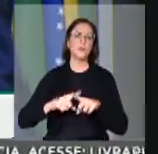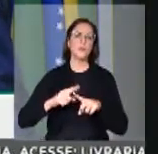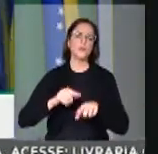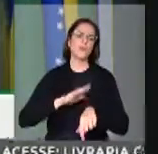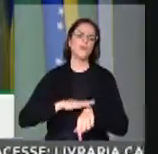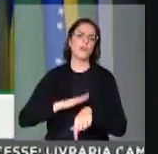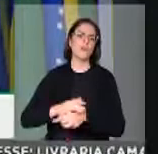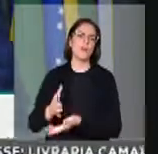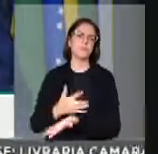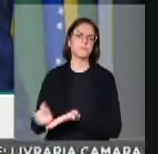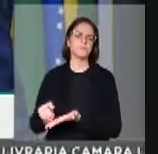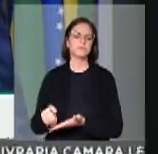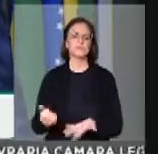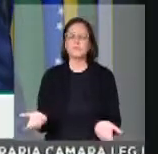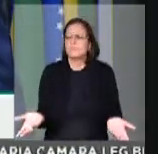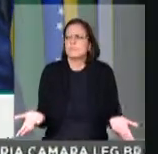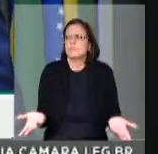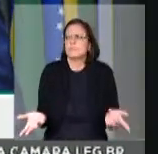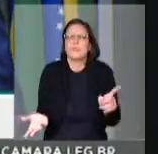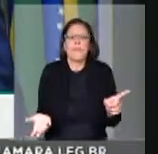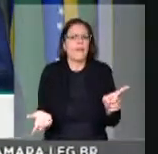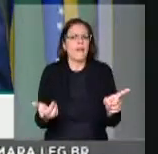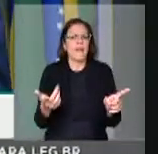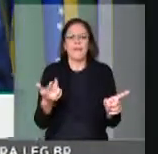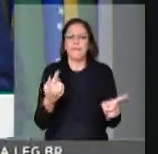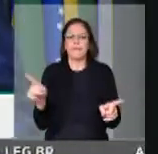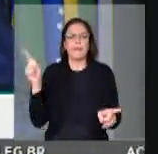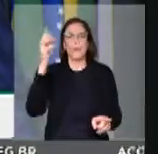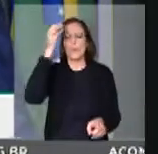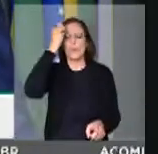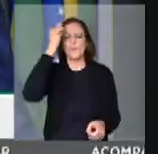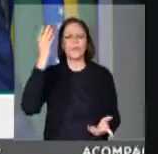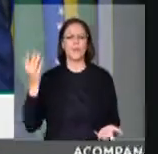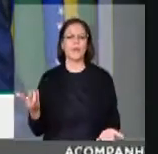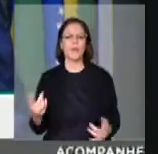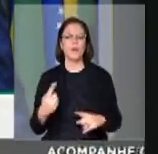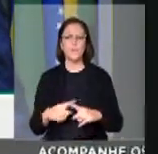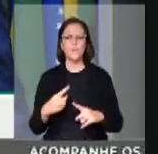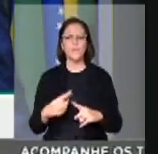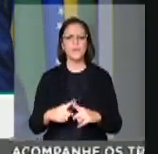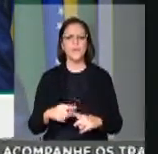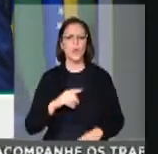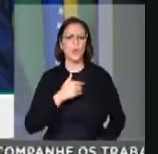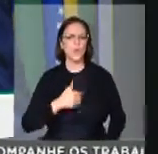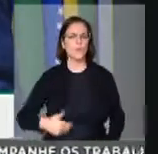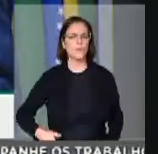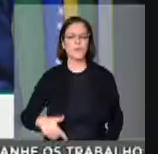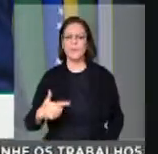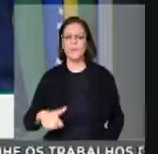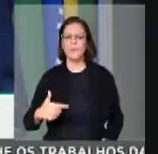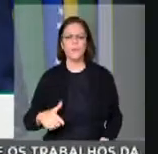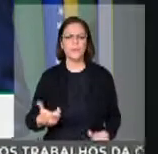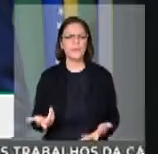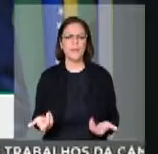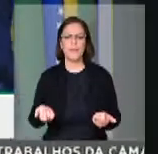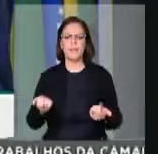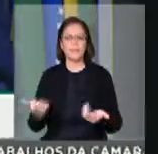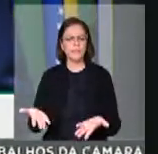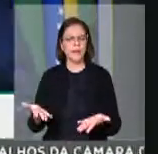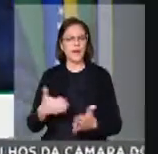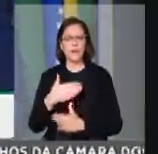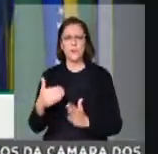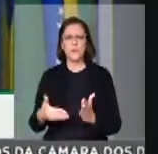delegada pela falta de estrutura que o governo do estado de pernambuco fornece a polícia civil o que é estranho